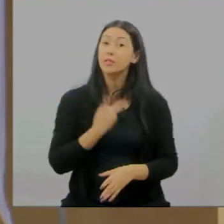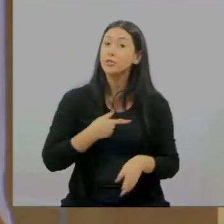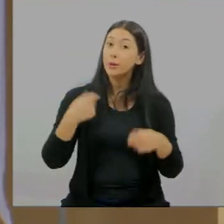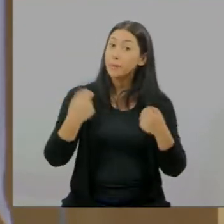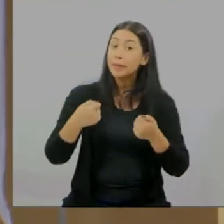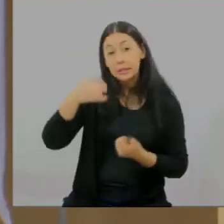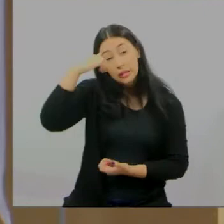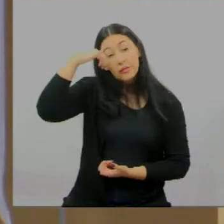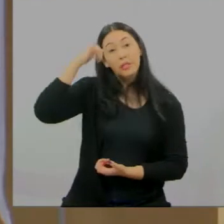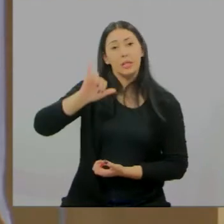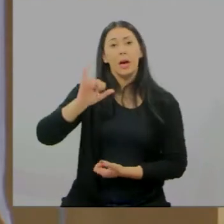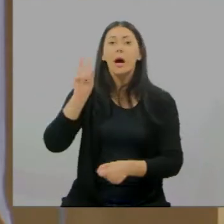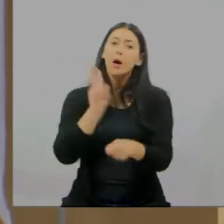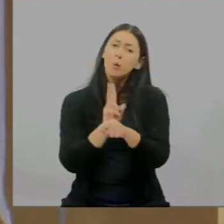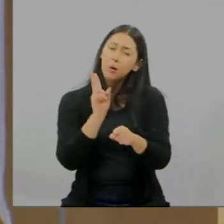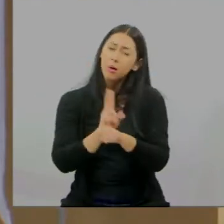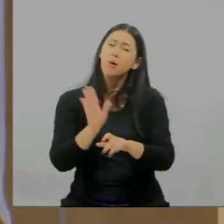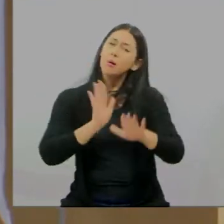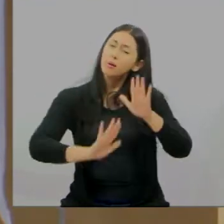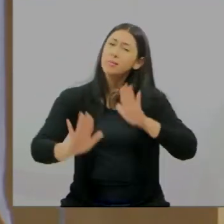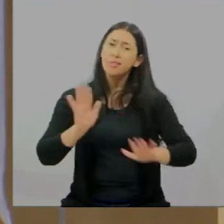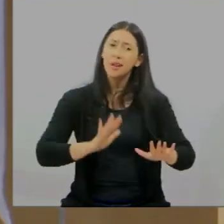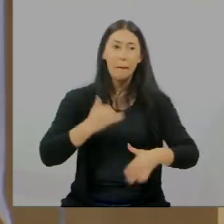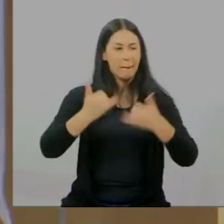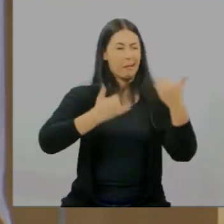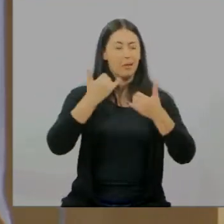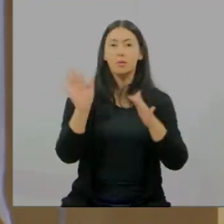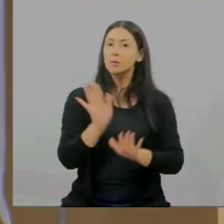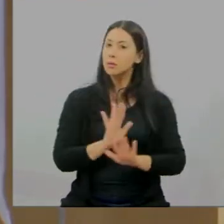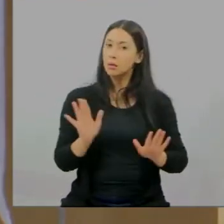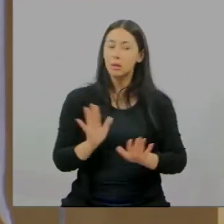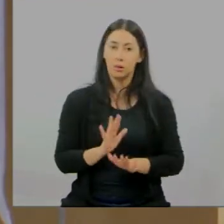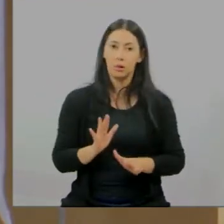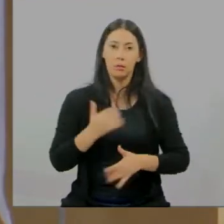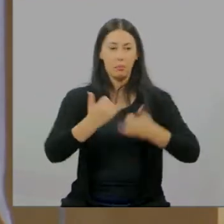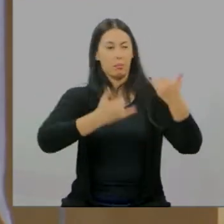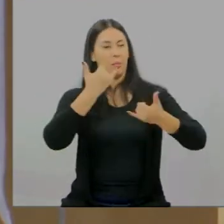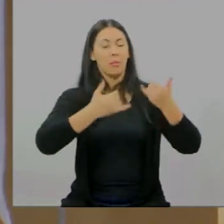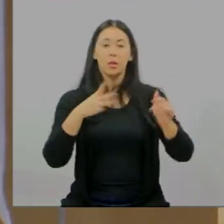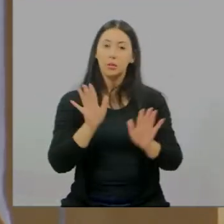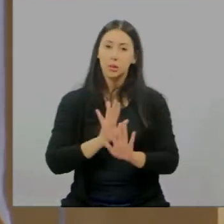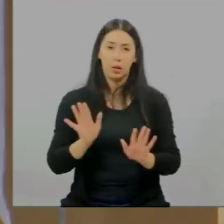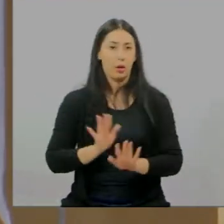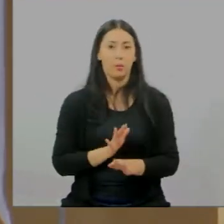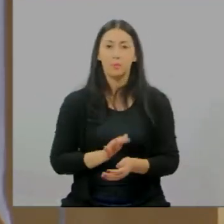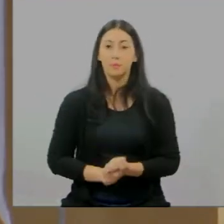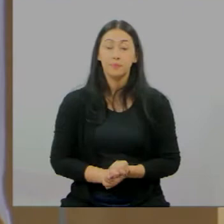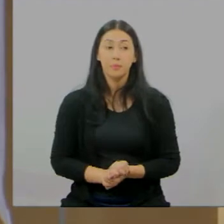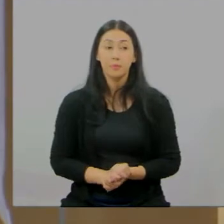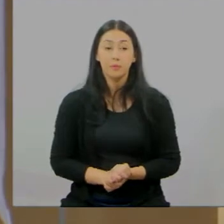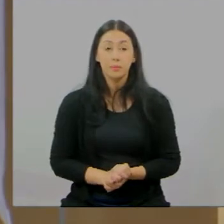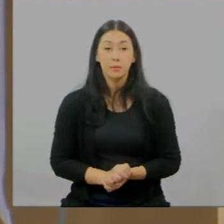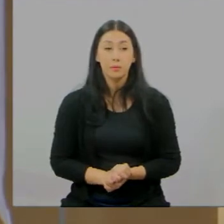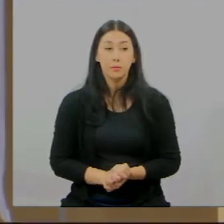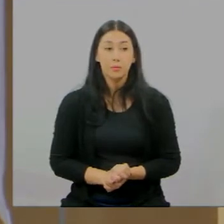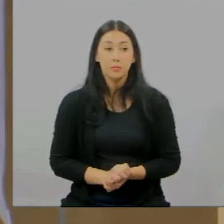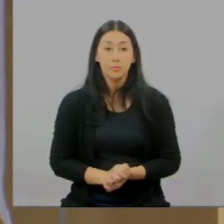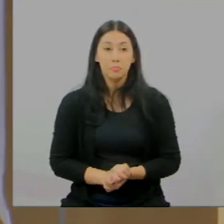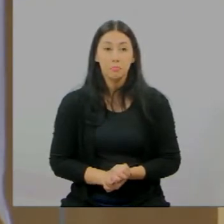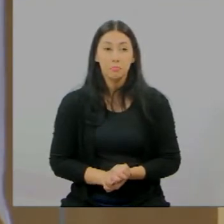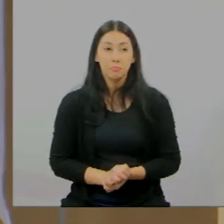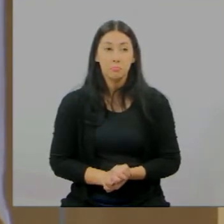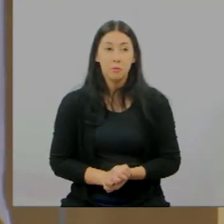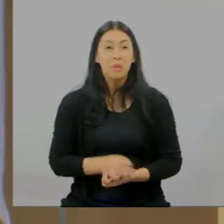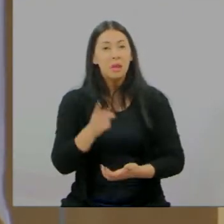preventivas. Cuide, valorize a sua vida. Não é brincadeira. Não é brincadeira. Um espaço, independente